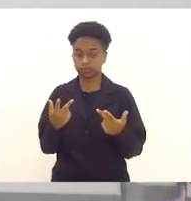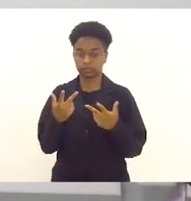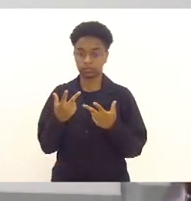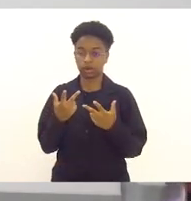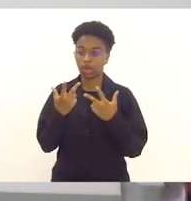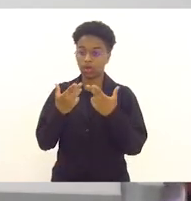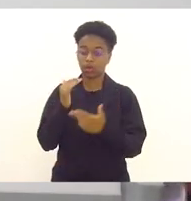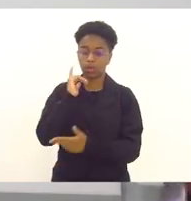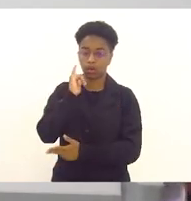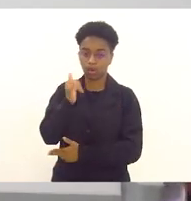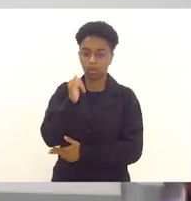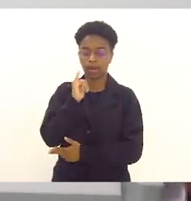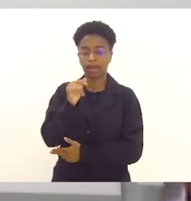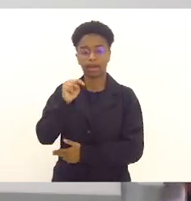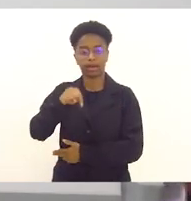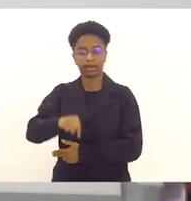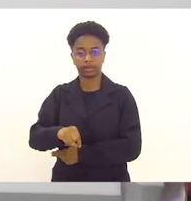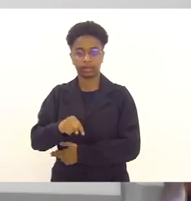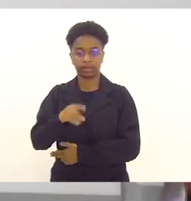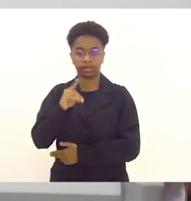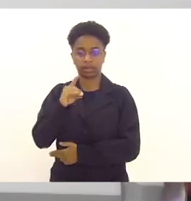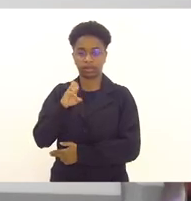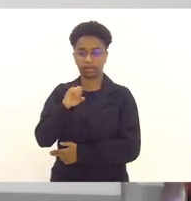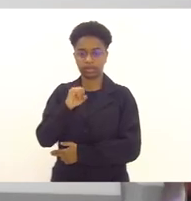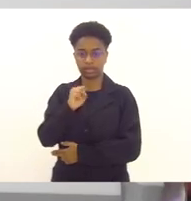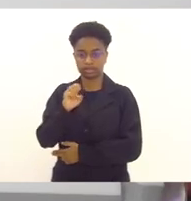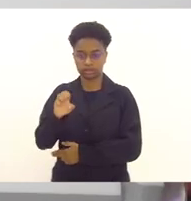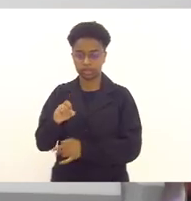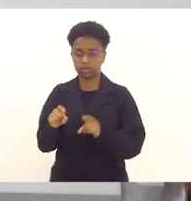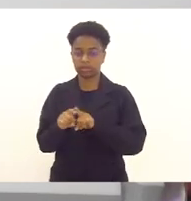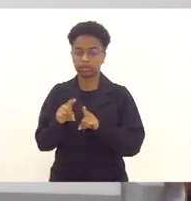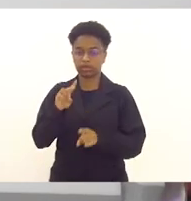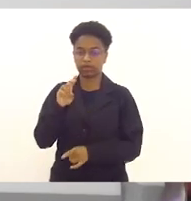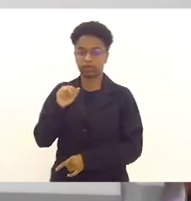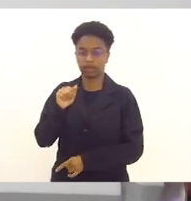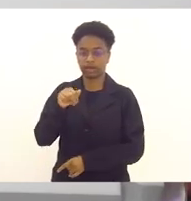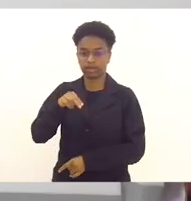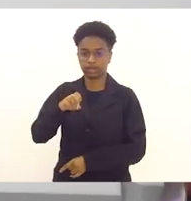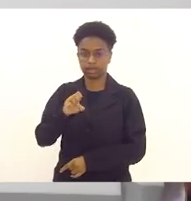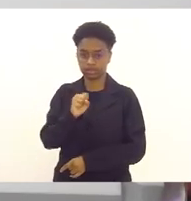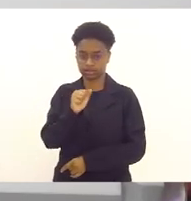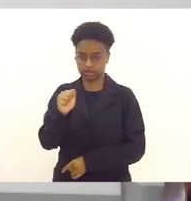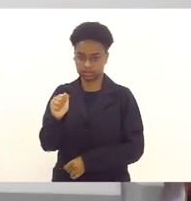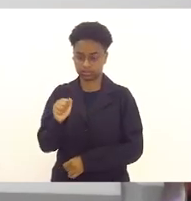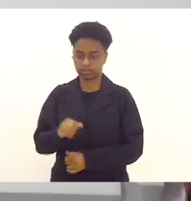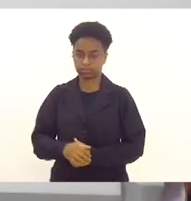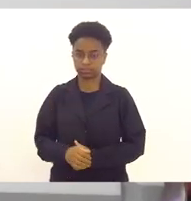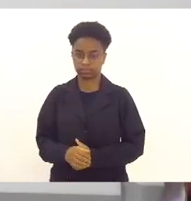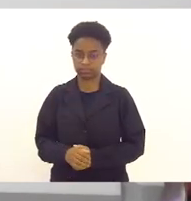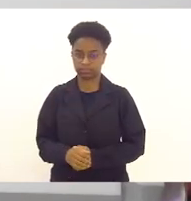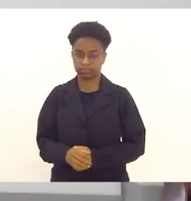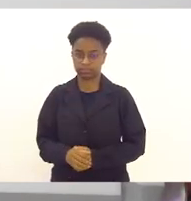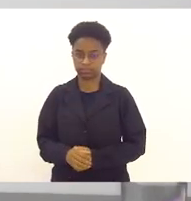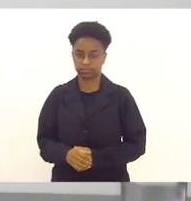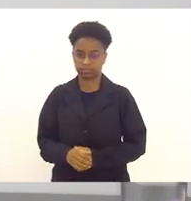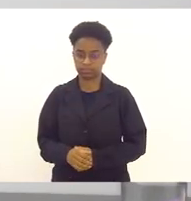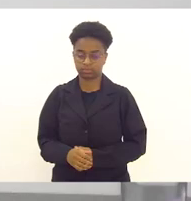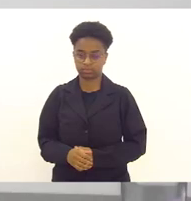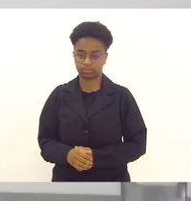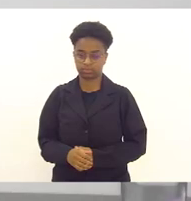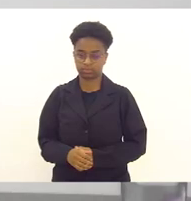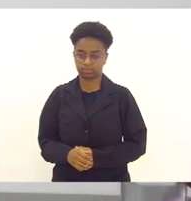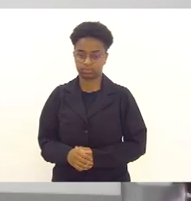relatado aqui pela senhora Deise e pela Vanessa a gente